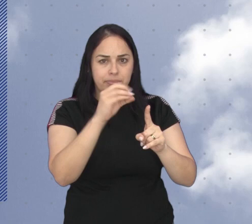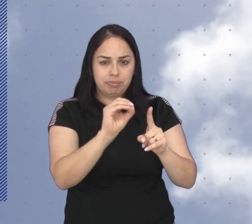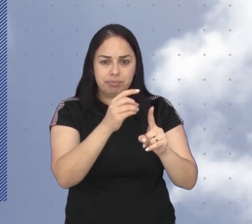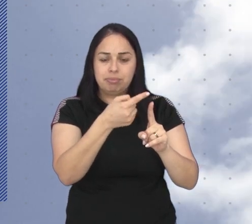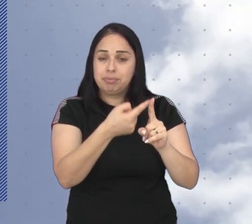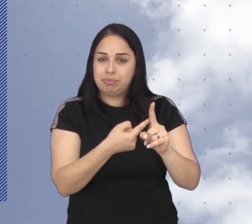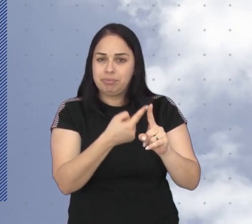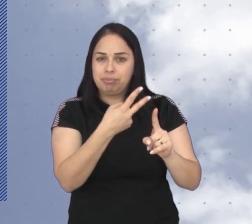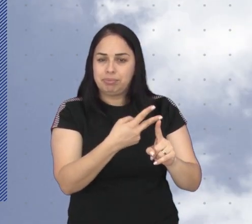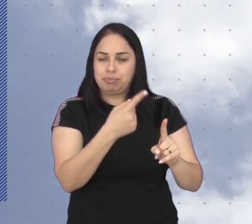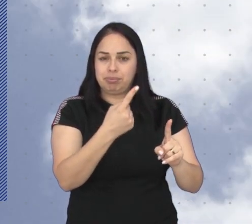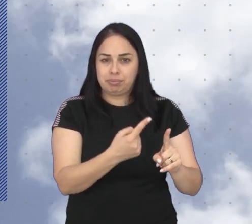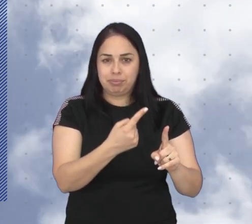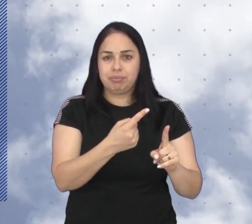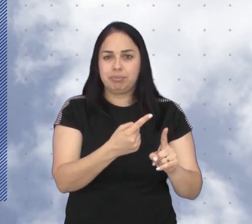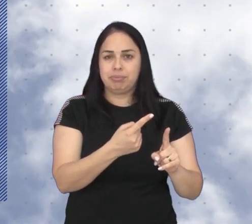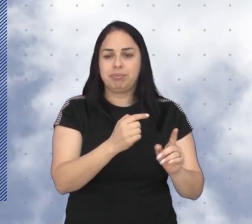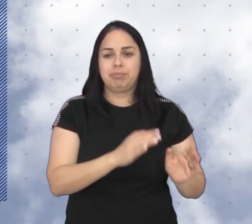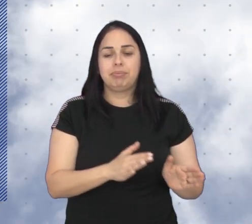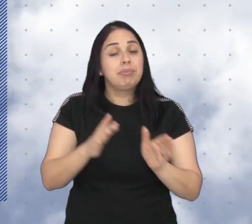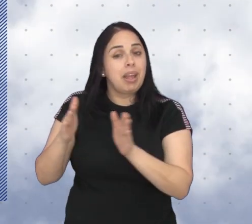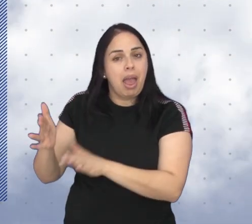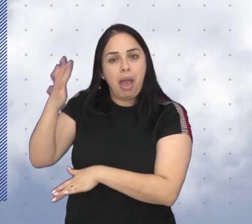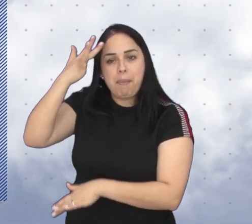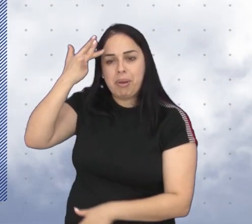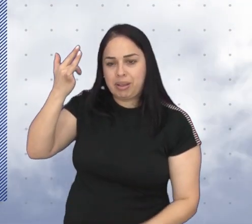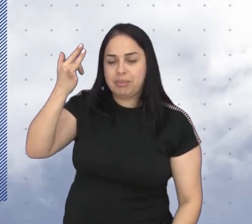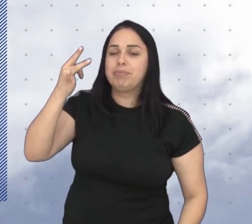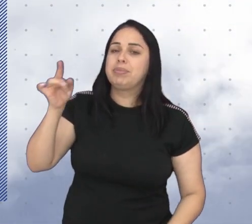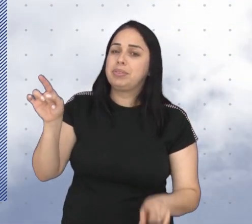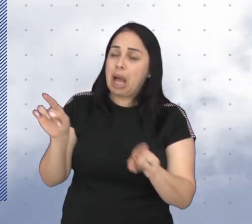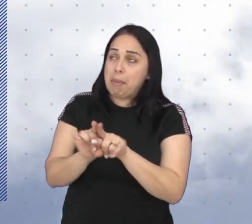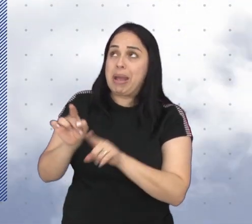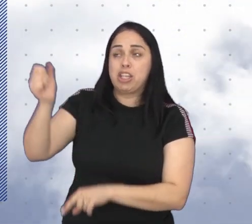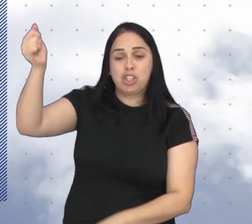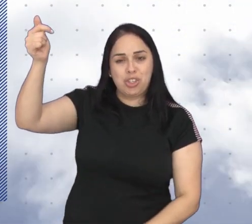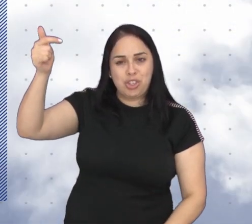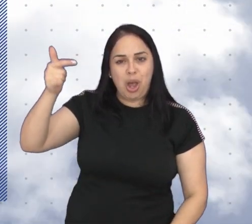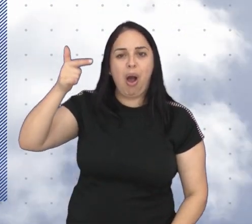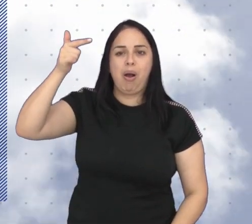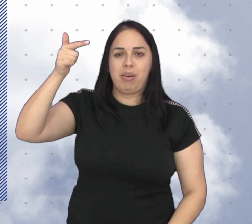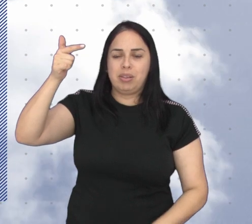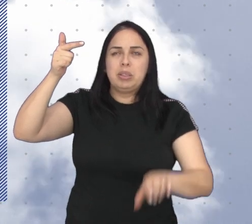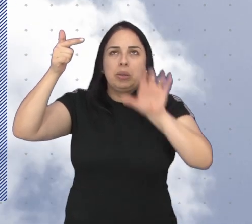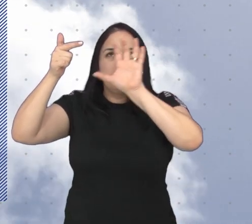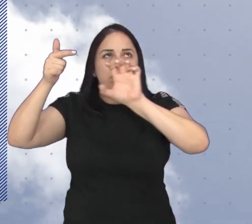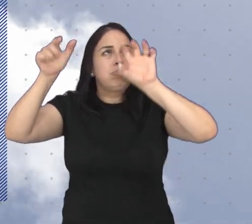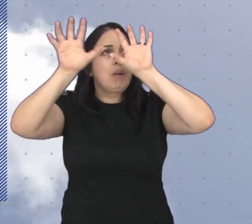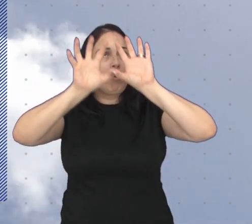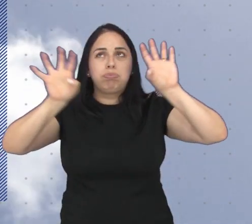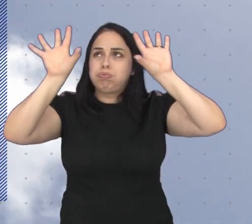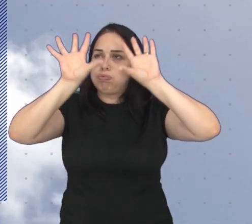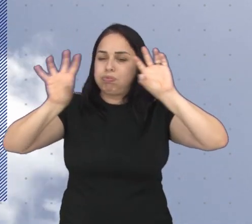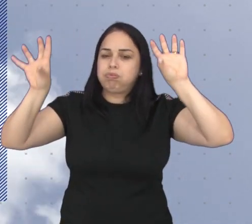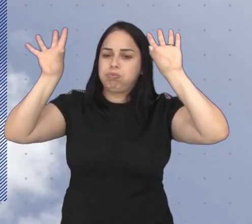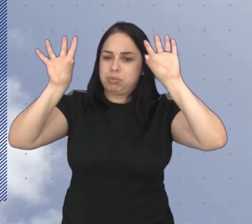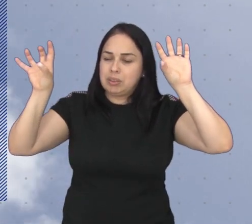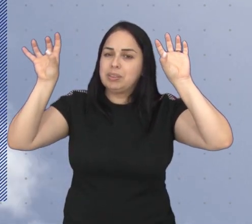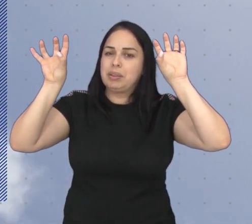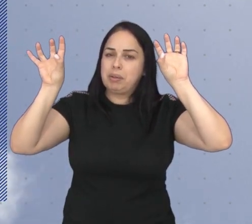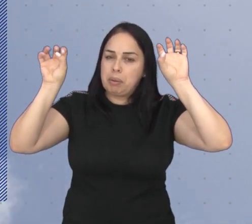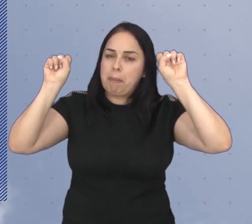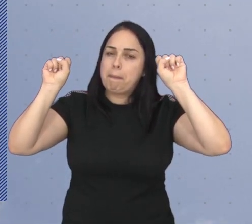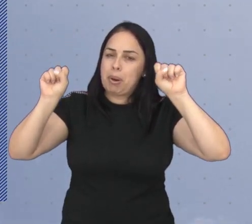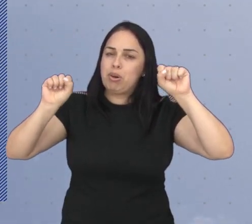é de 30 e a mínima de 21 graus. Amanhã também faz sol, com aumento de nuvens no decorrer do dia.